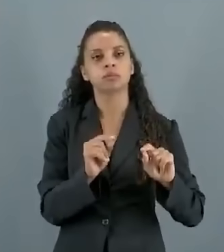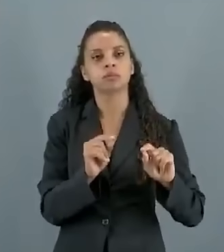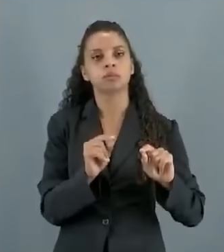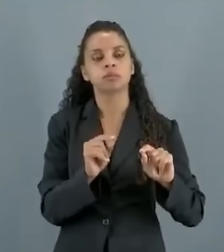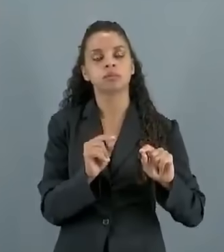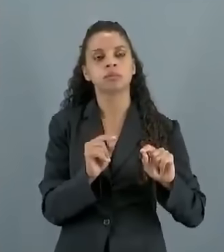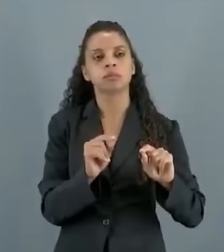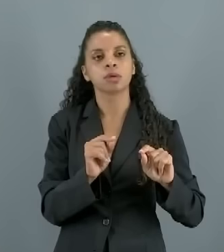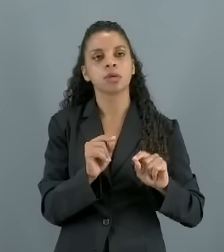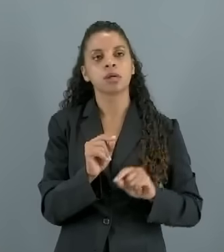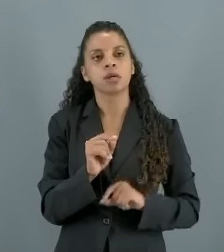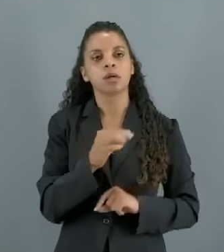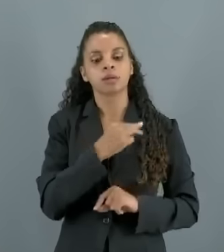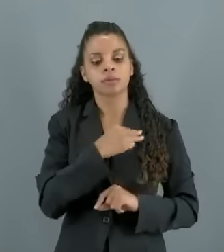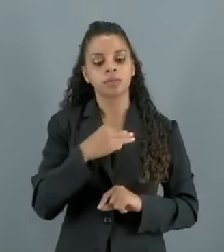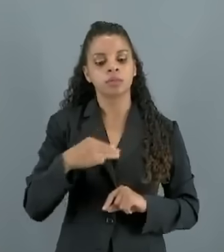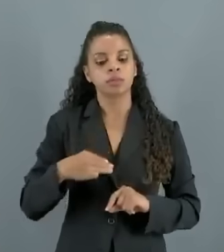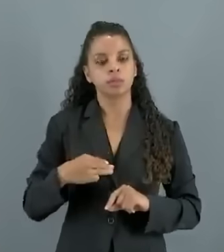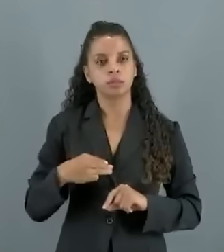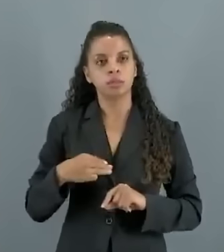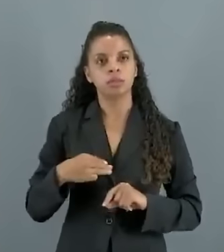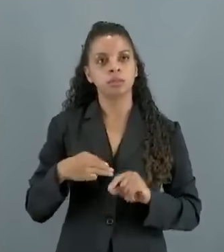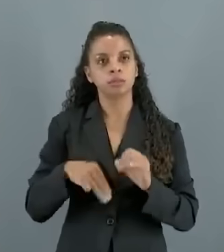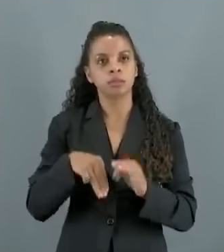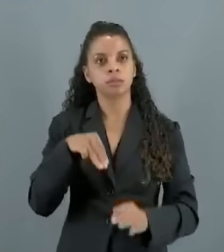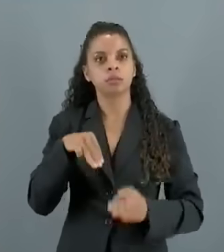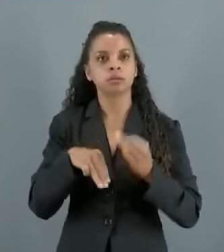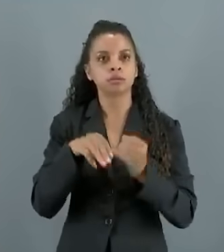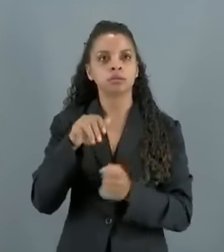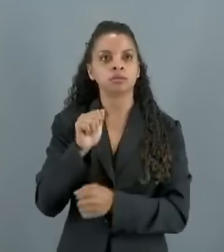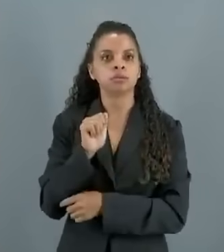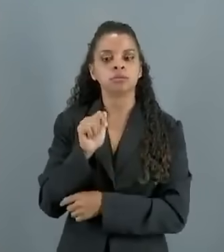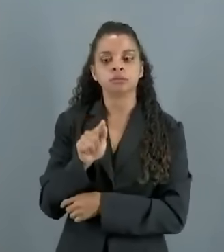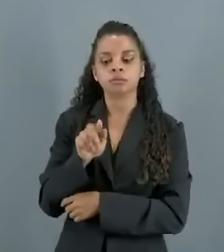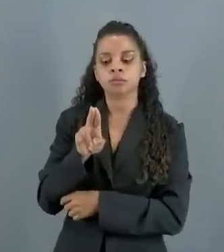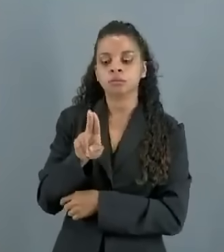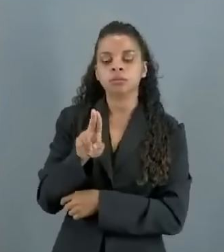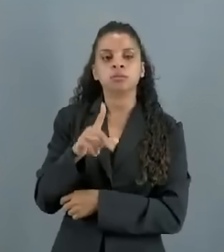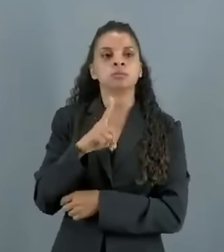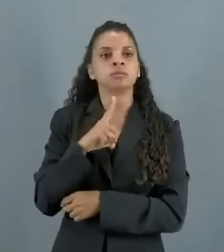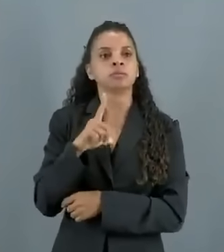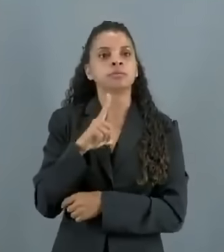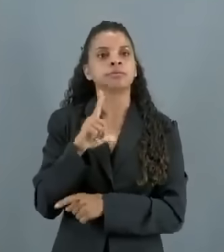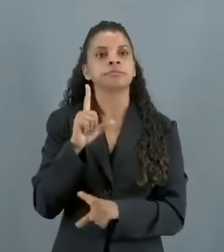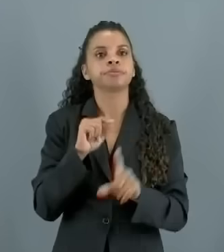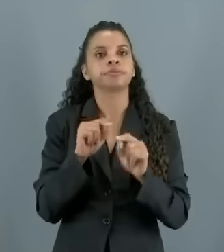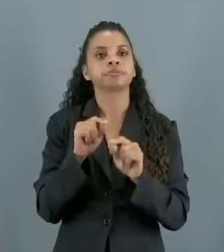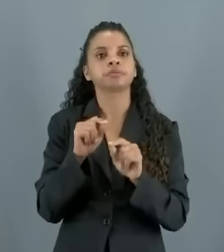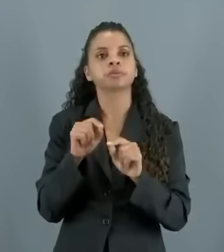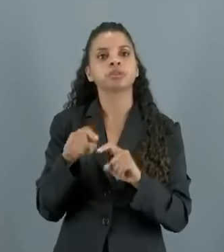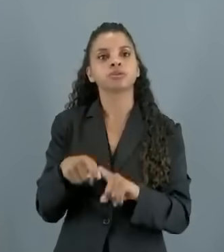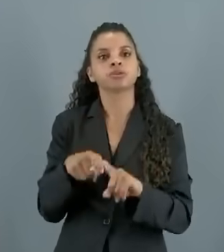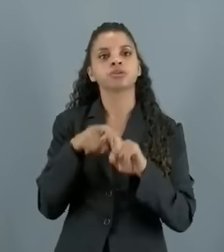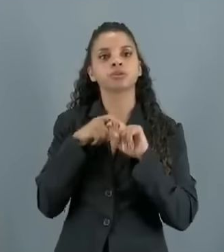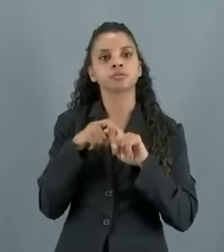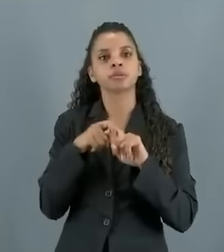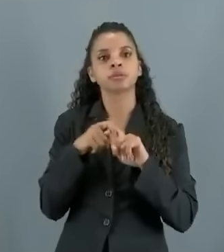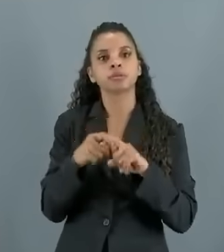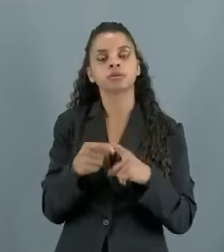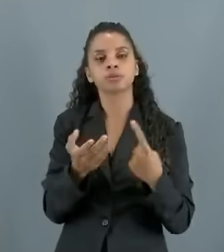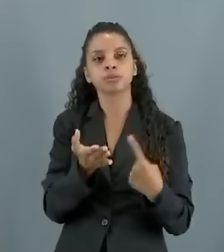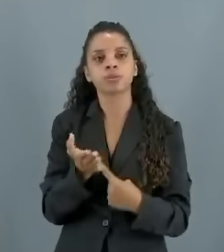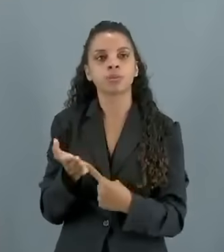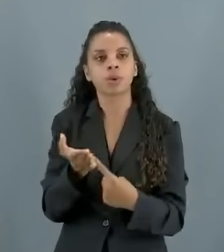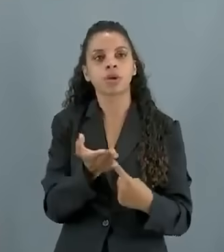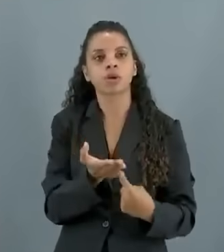ministro-chefe da Advocacia Geral da União que fossem tomadas providências no sentido de suspender os acordos de cooperação técnicas que